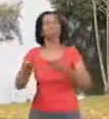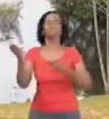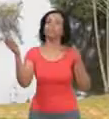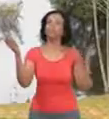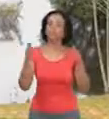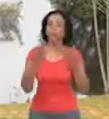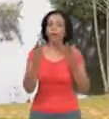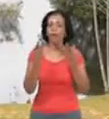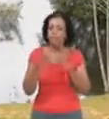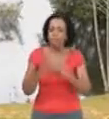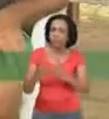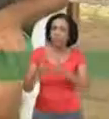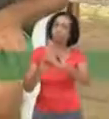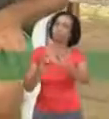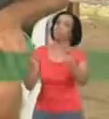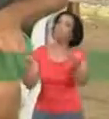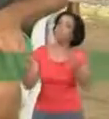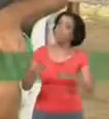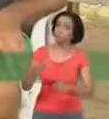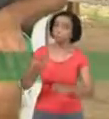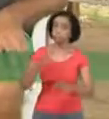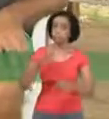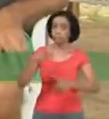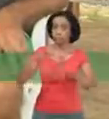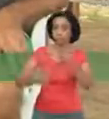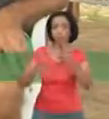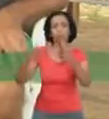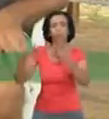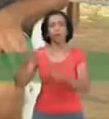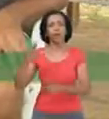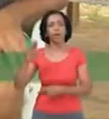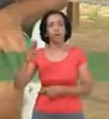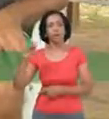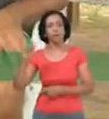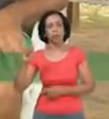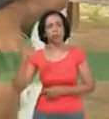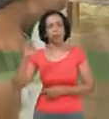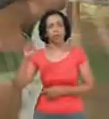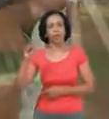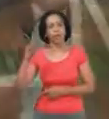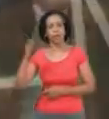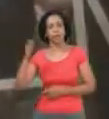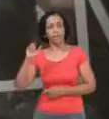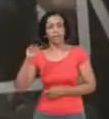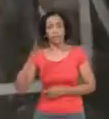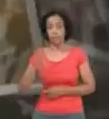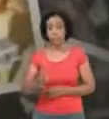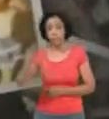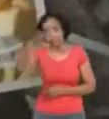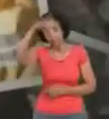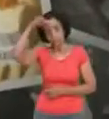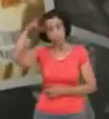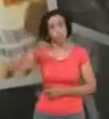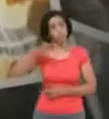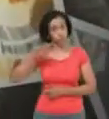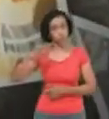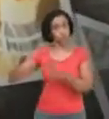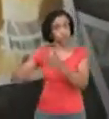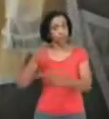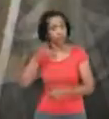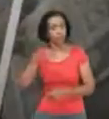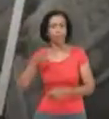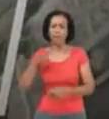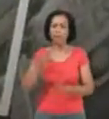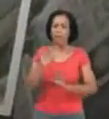muito, discipulador. Temos trabalhado na comunidade Boa Esperança, no município de Altazes, aqui no estado do Amazonas. A gente